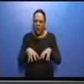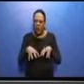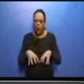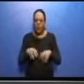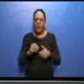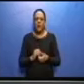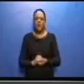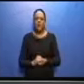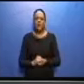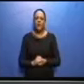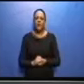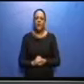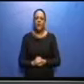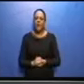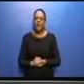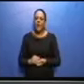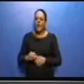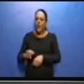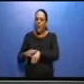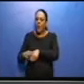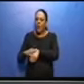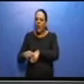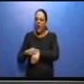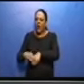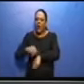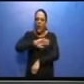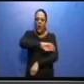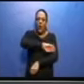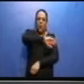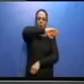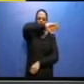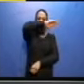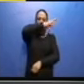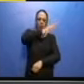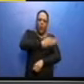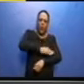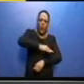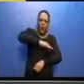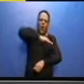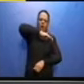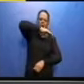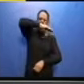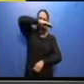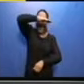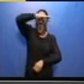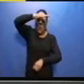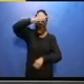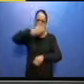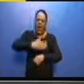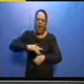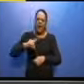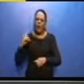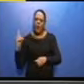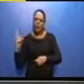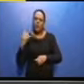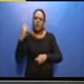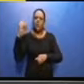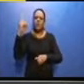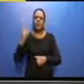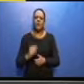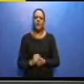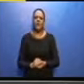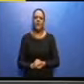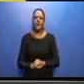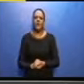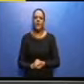com a legenda, são as montanhas aí superiores a 3.000 metros. A questão da